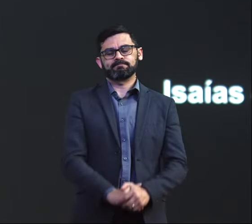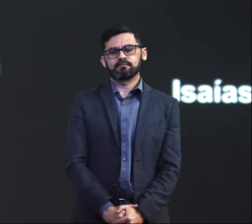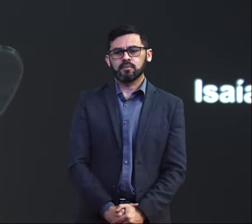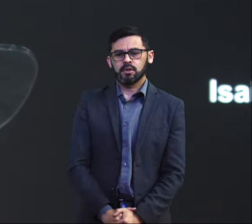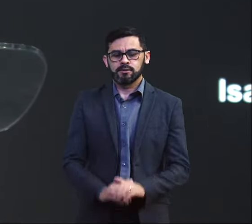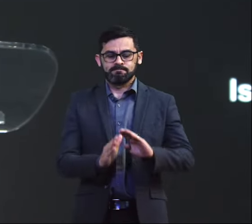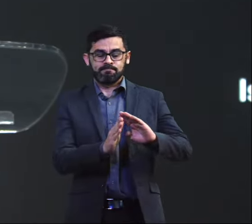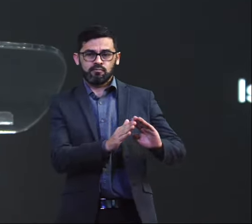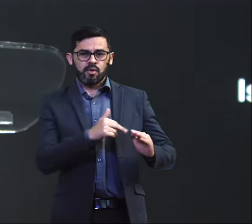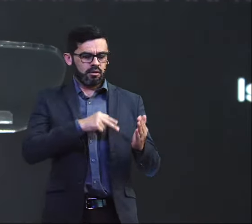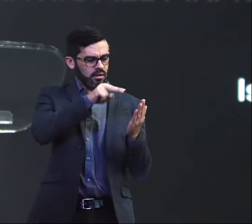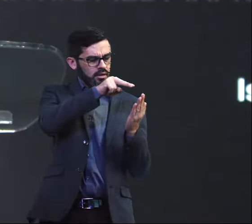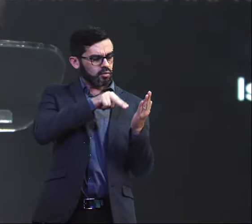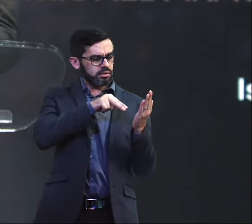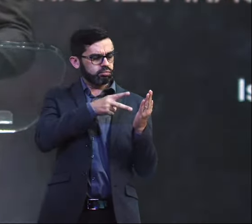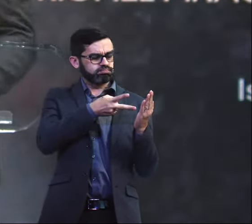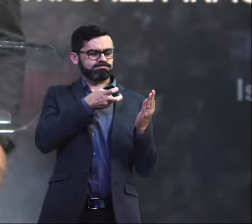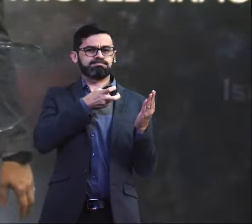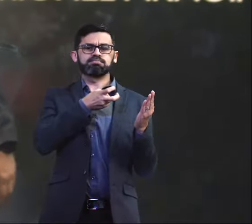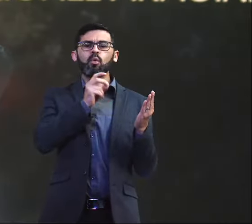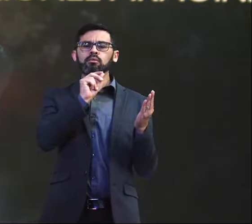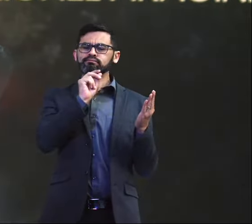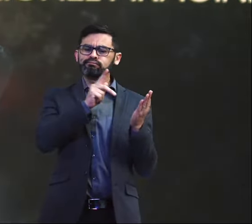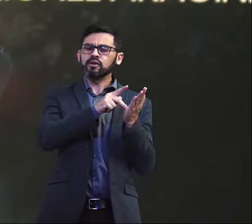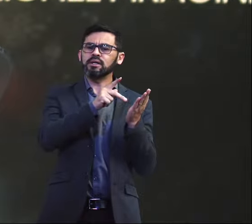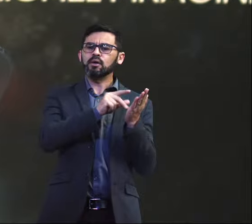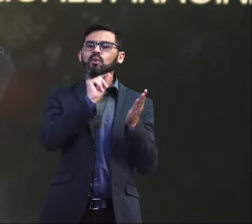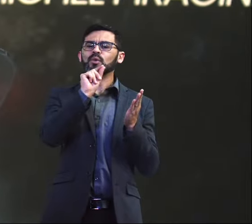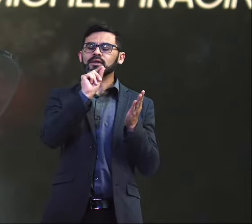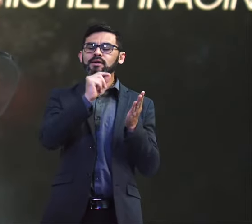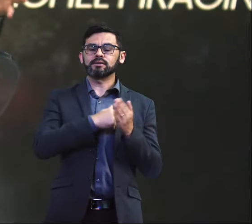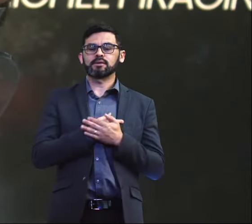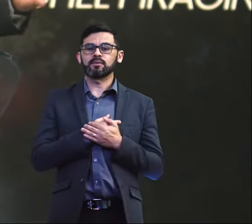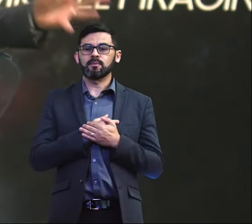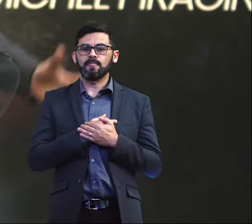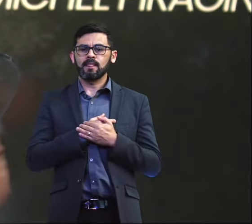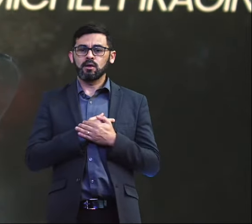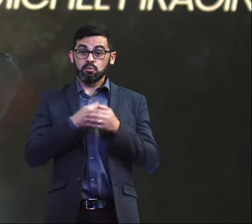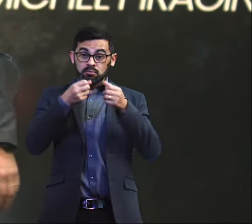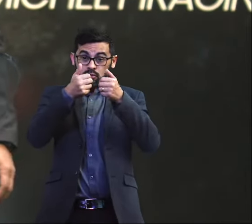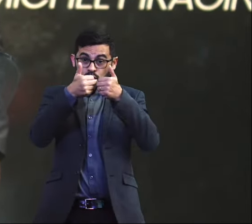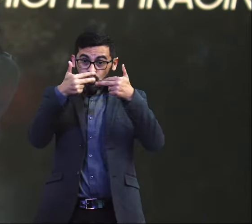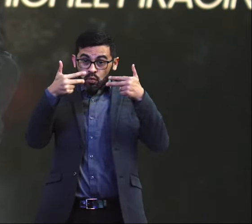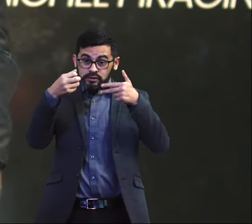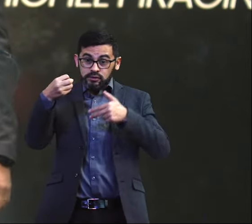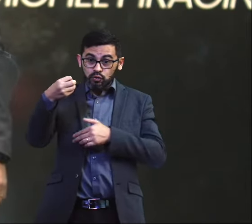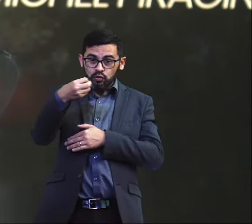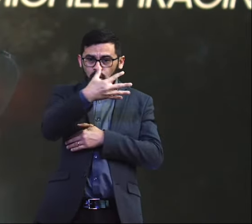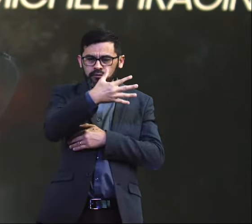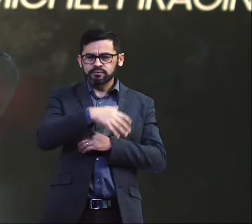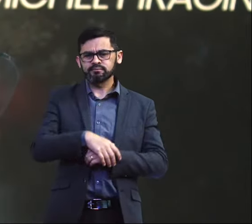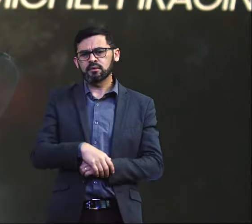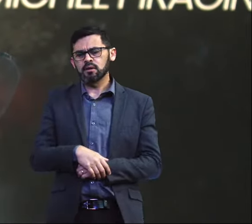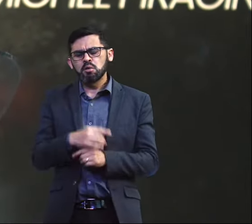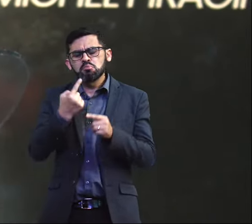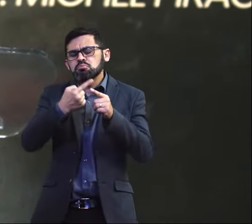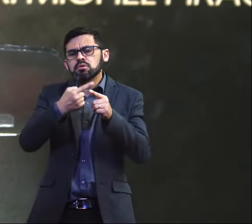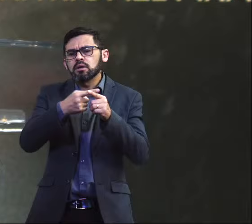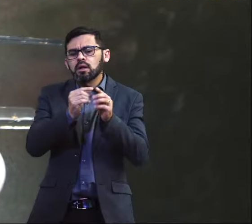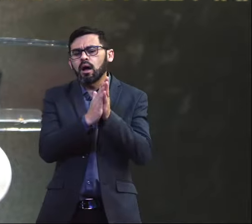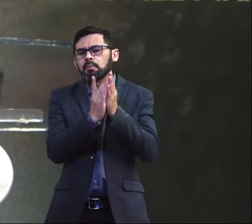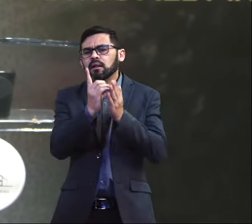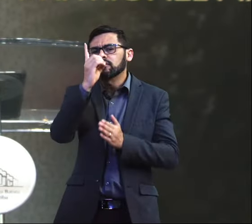esse texto, a expressão que me chamou a atenção foi uma coisa nova. Porque a Bíblia vai dizer